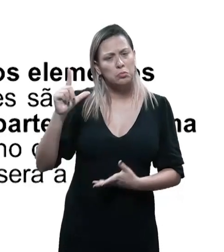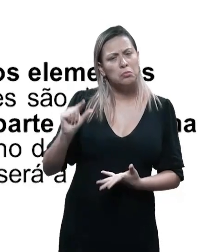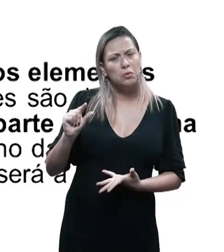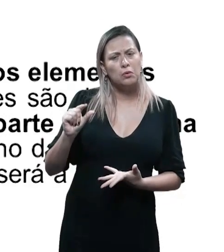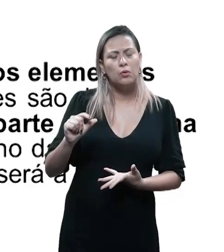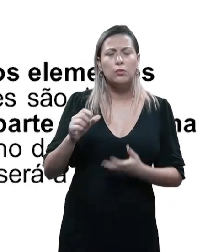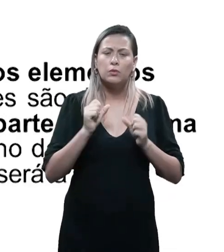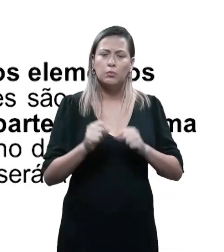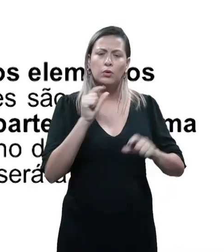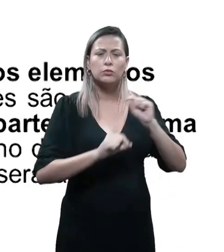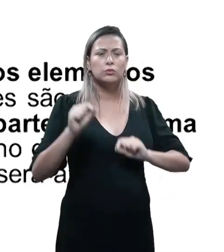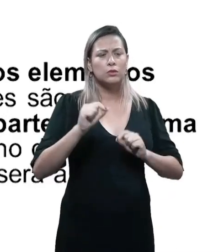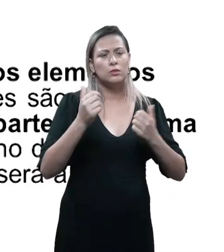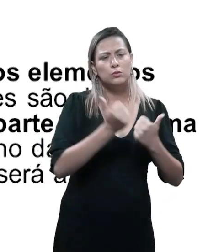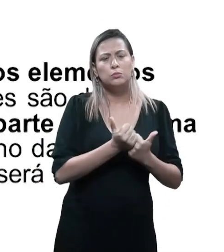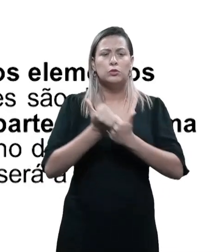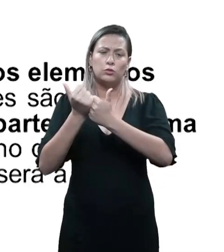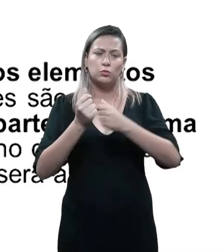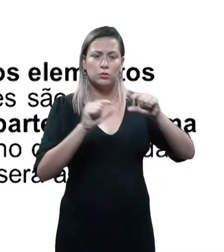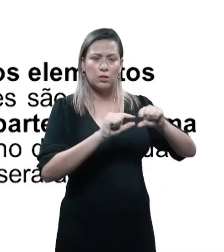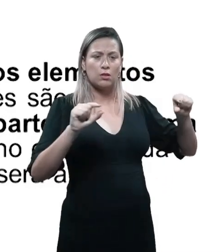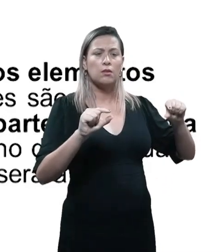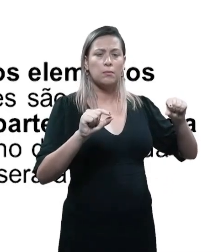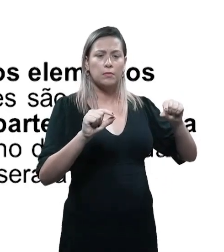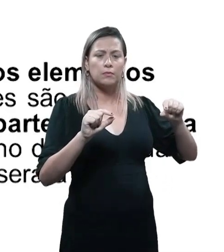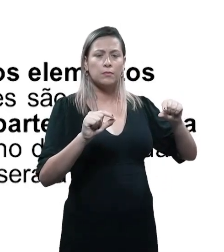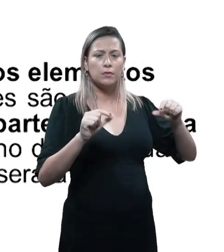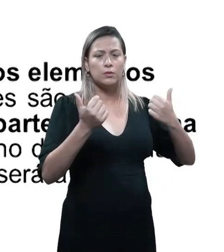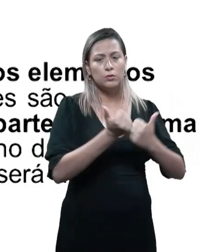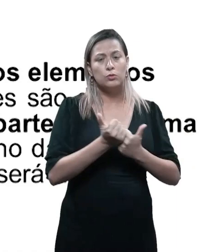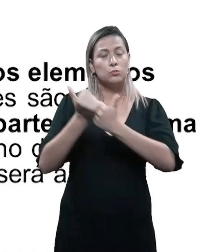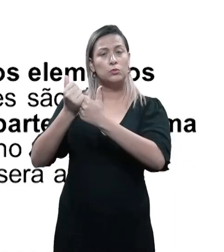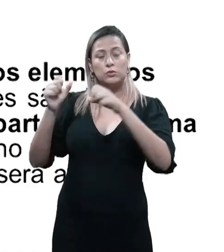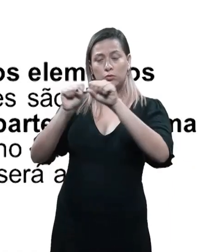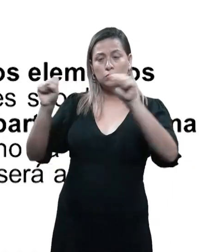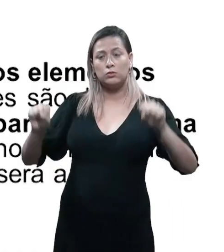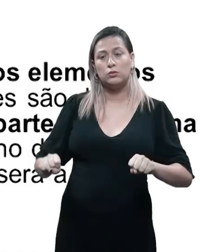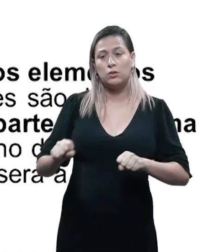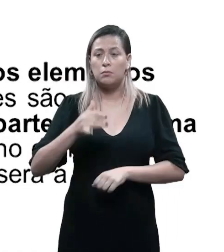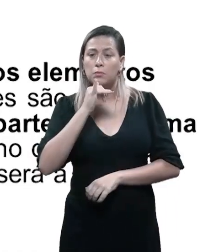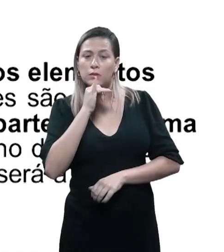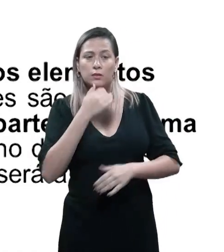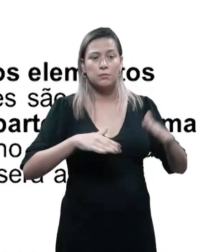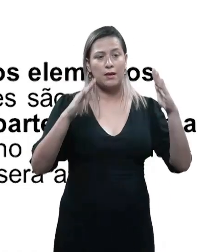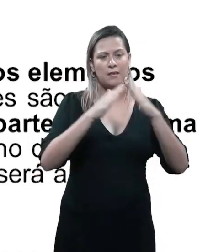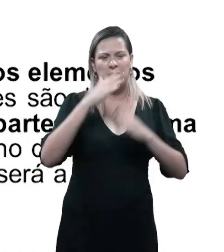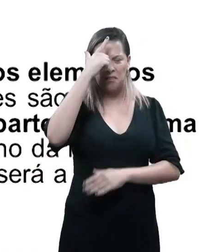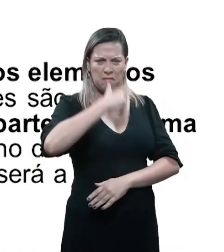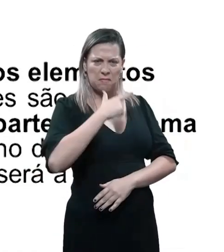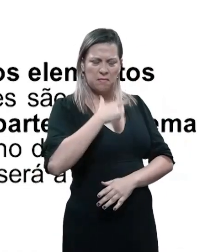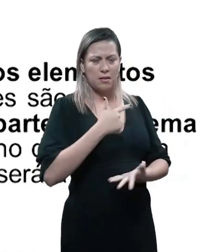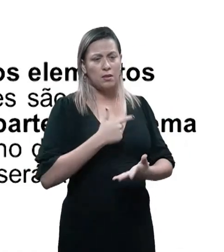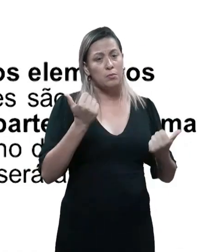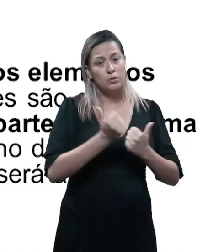poderíamos substituir os elementos de uma frase e preservar o funcionamento do sistema. Então, se eu pegar a frase, a casa é